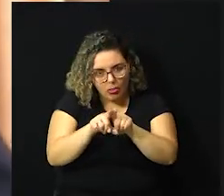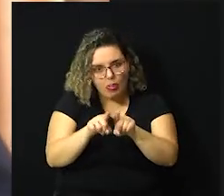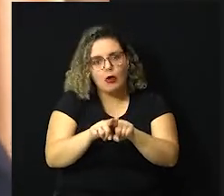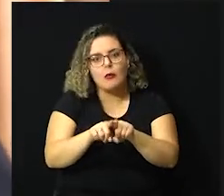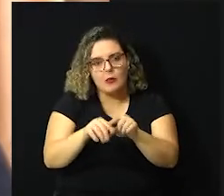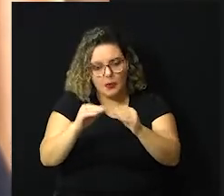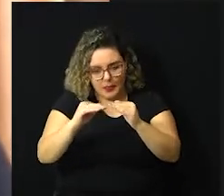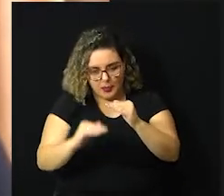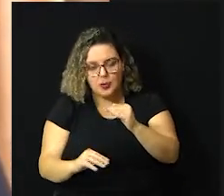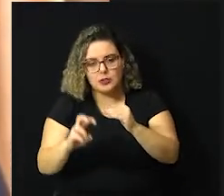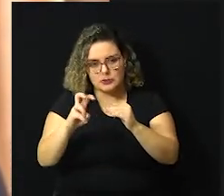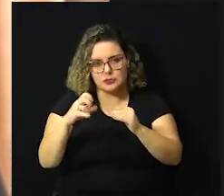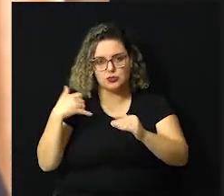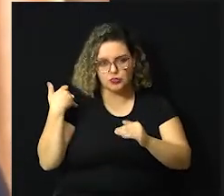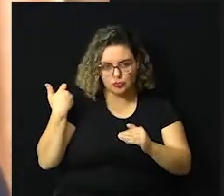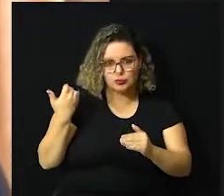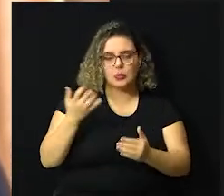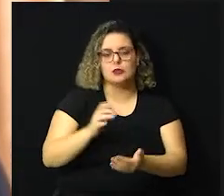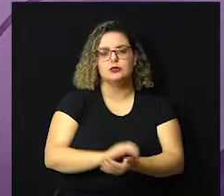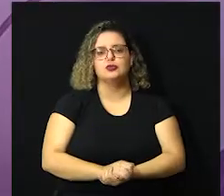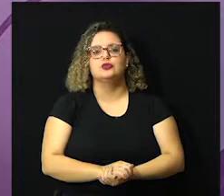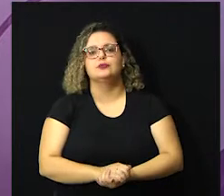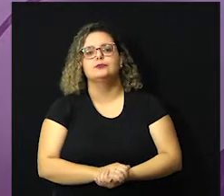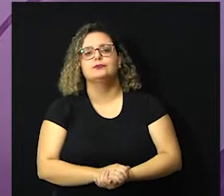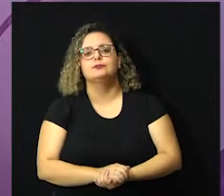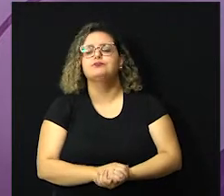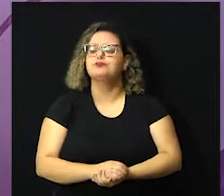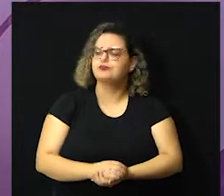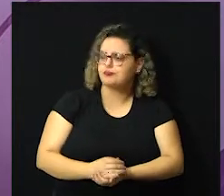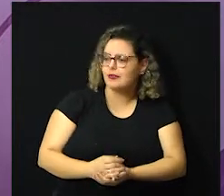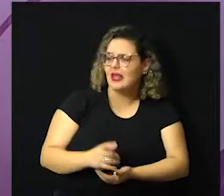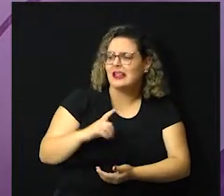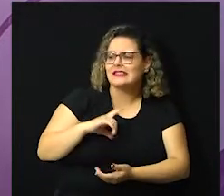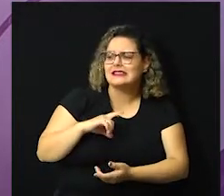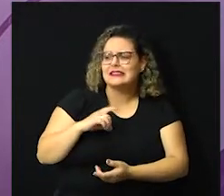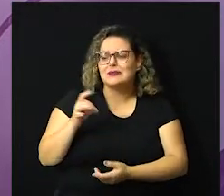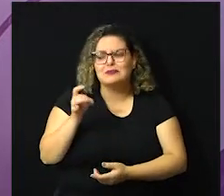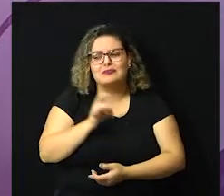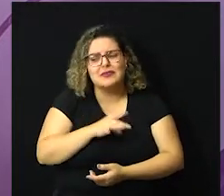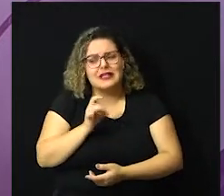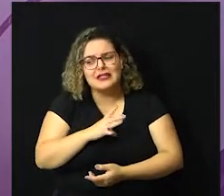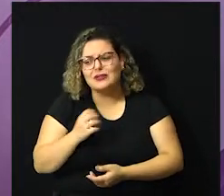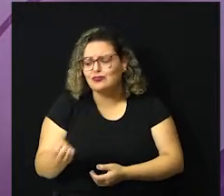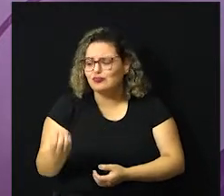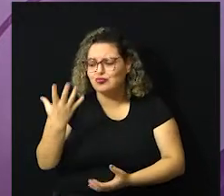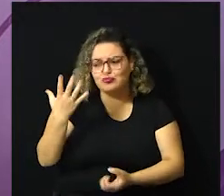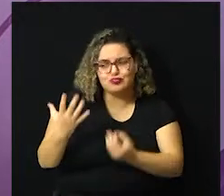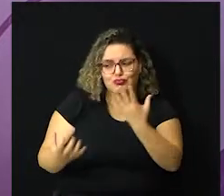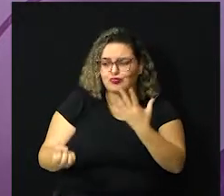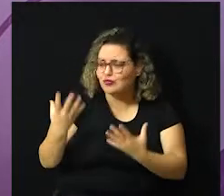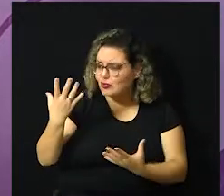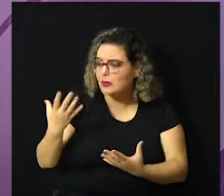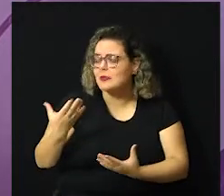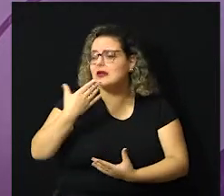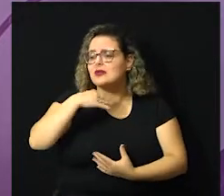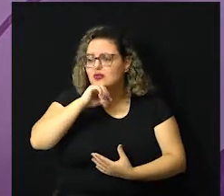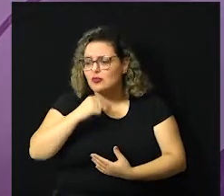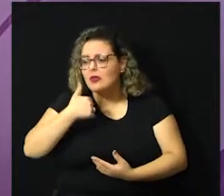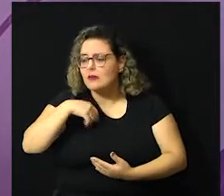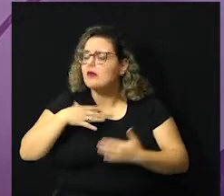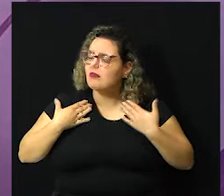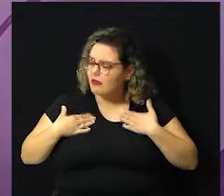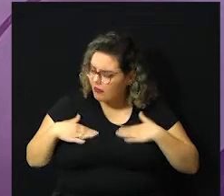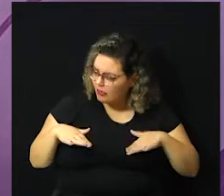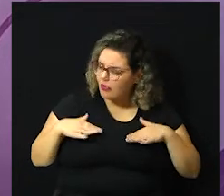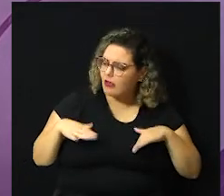os menores de 5 anos. Em relação às crianças, muitos medos estão surgindo, né? Mas os pais também devem ficar